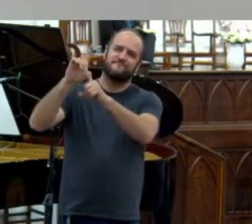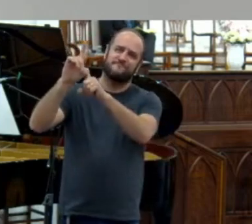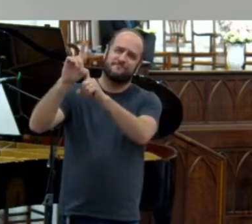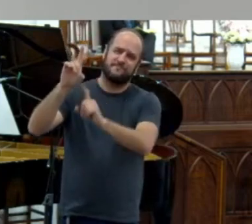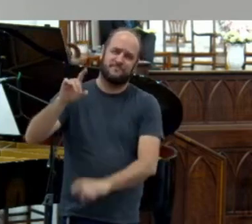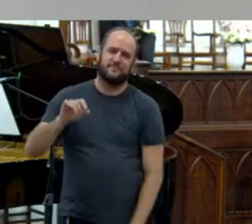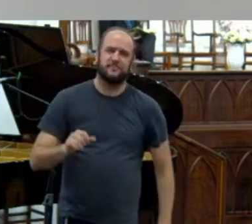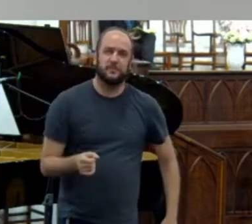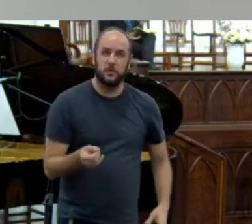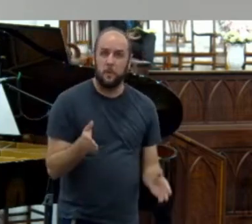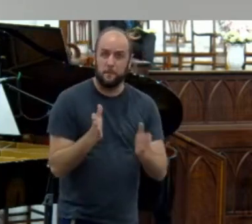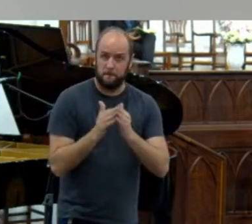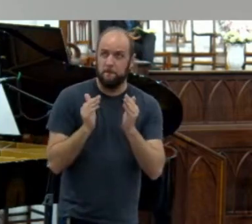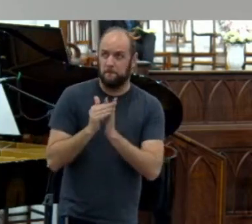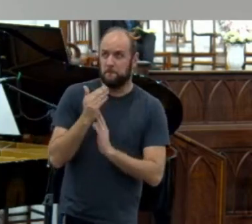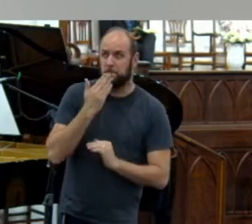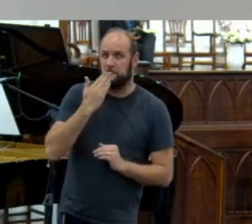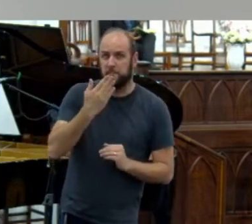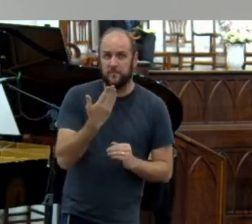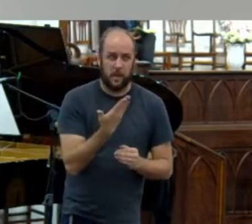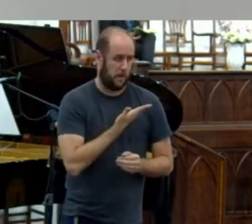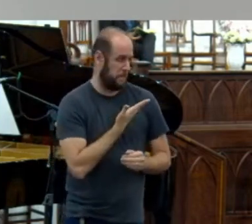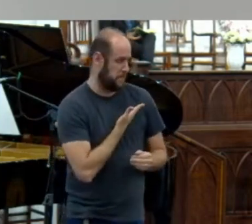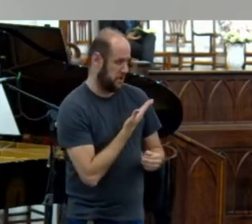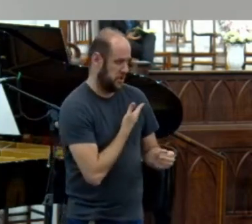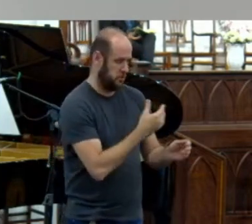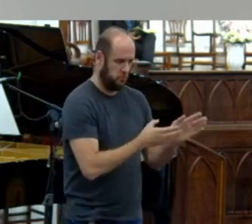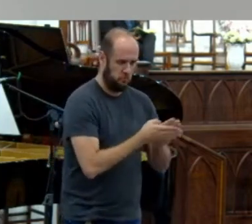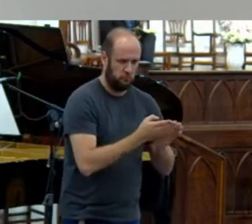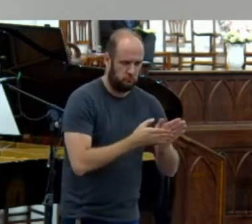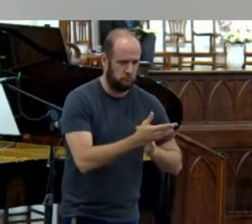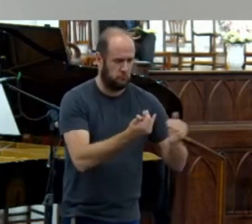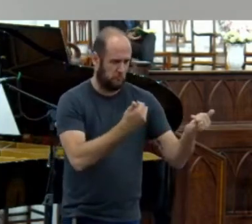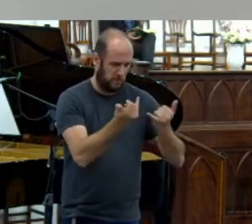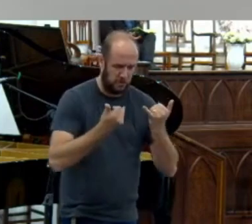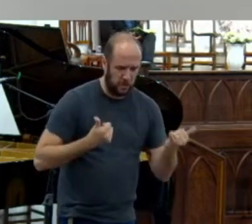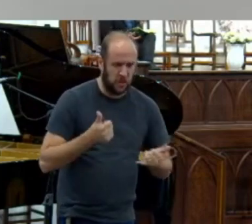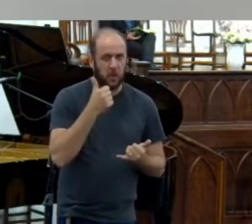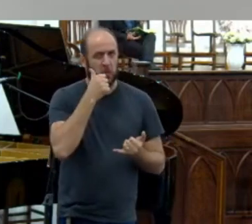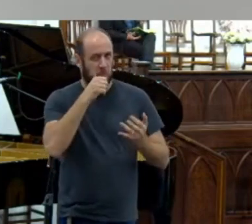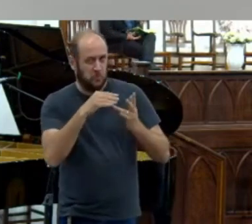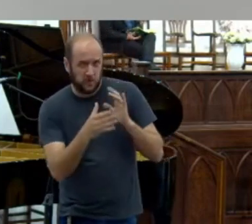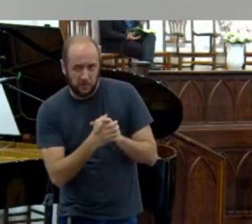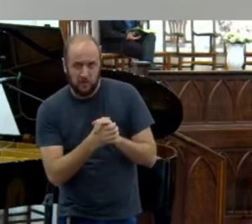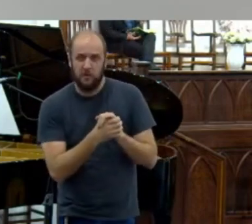Tu pedes orientação aos teus companheiros, à tua esposa.